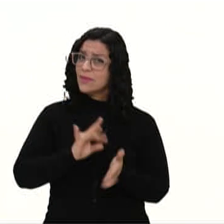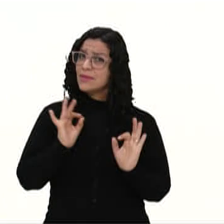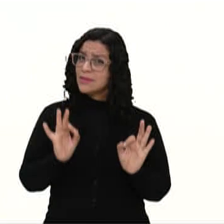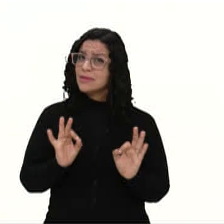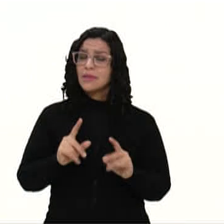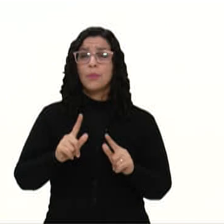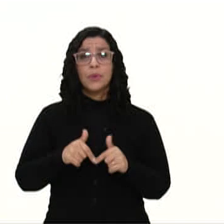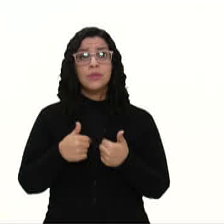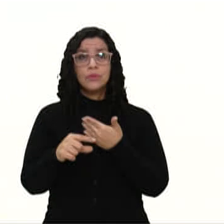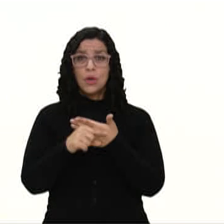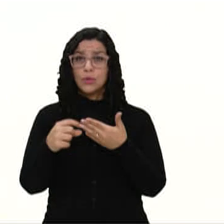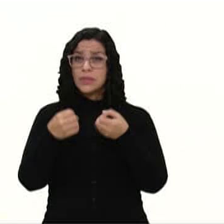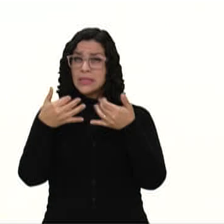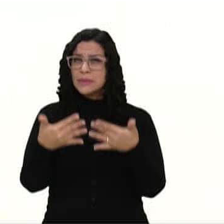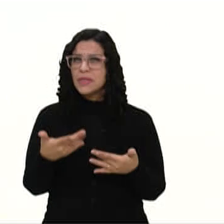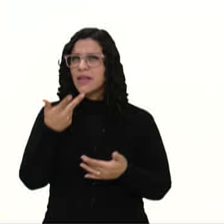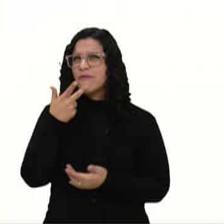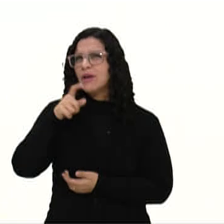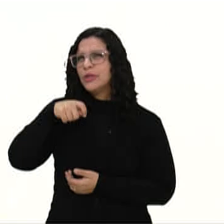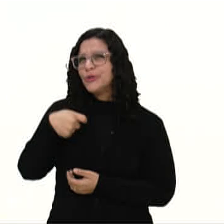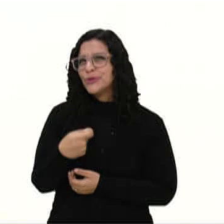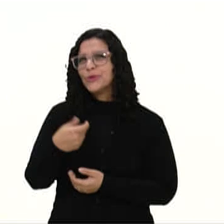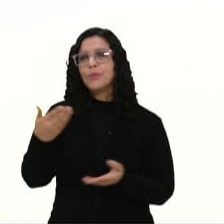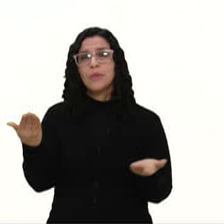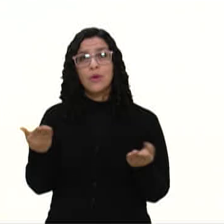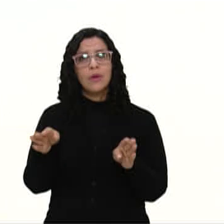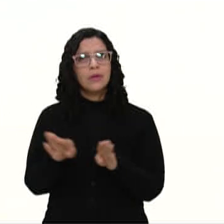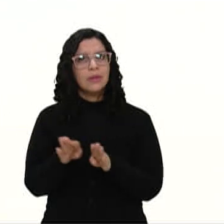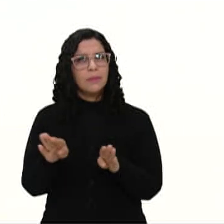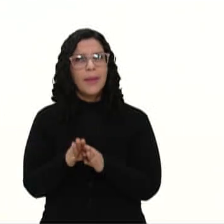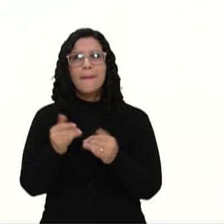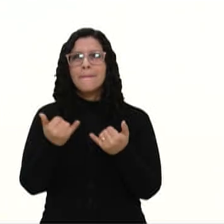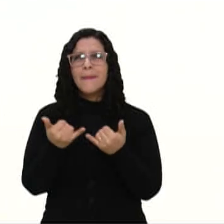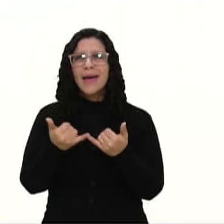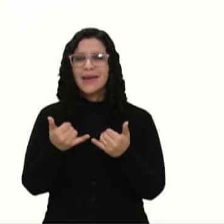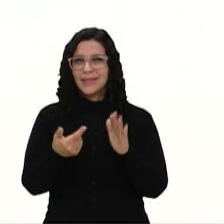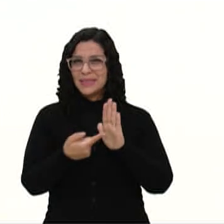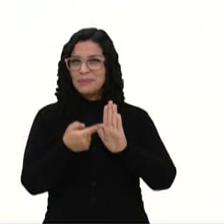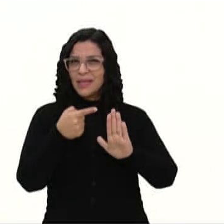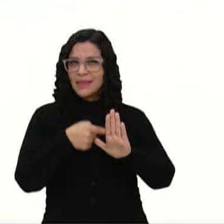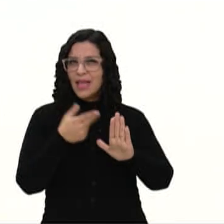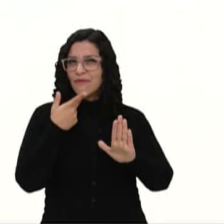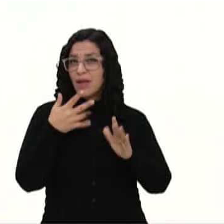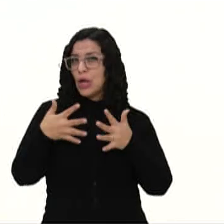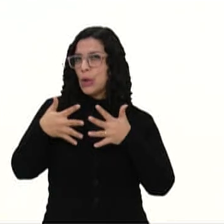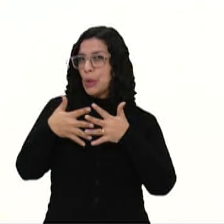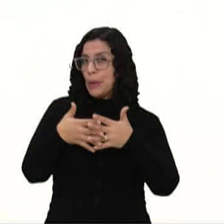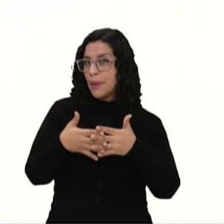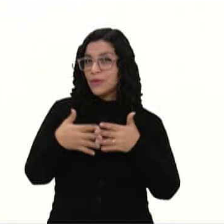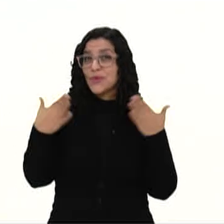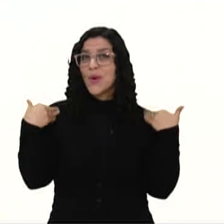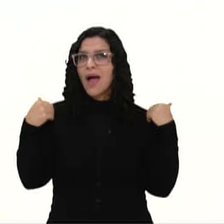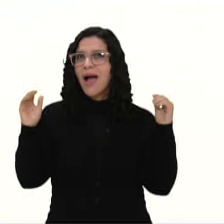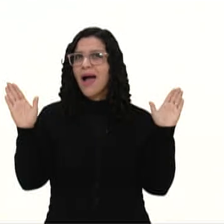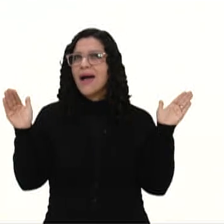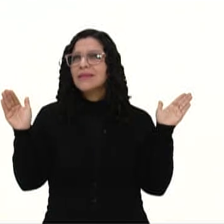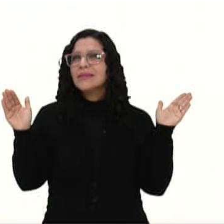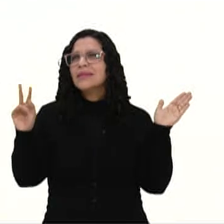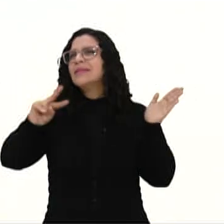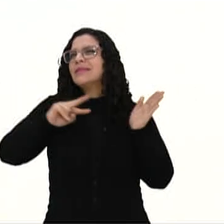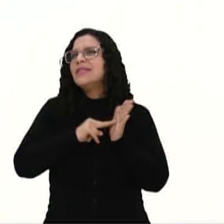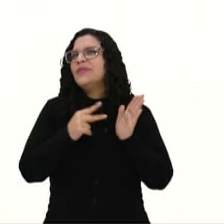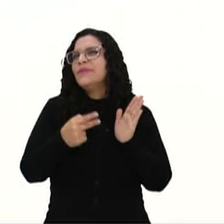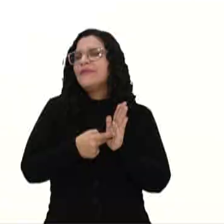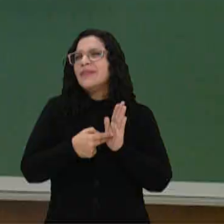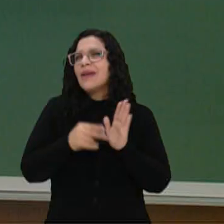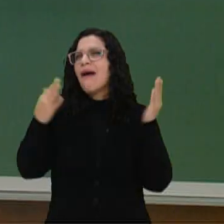Quando a autora cita essa questão também de sentido figurado, de complexidade e as asas, e, não, e ela